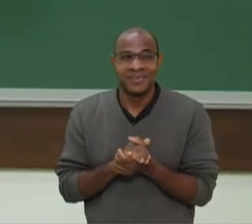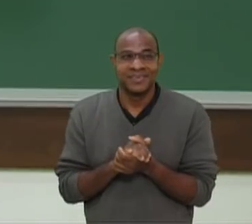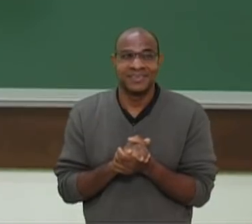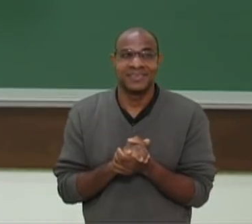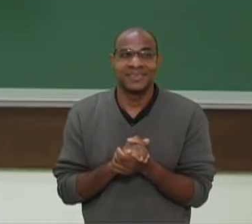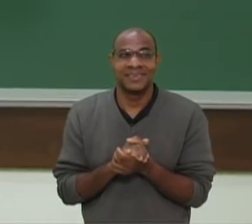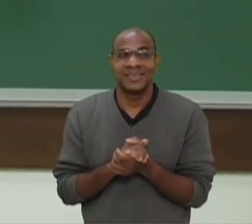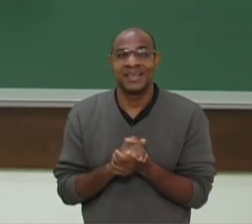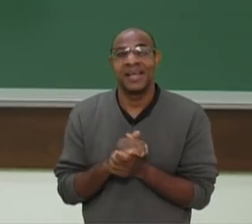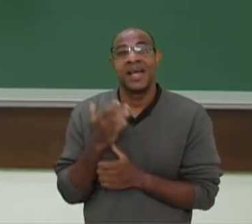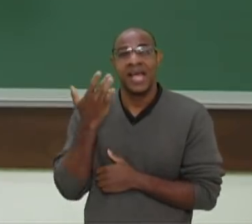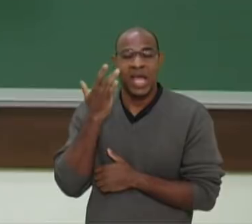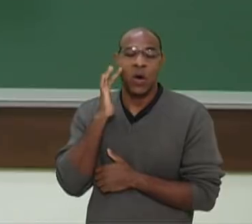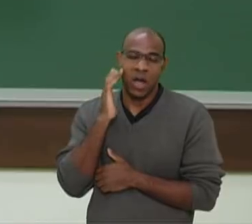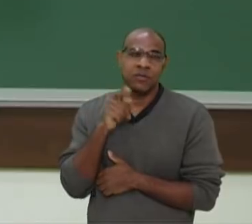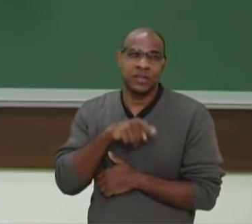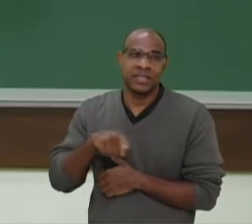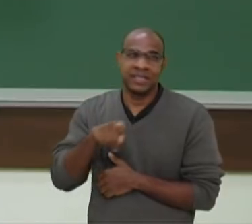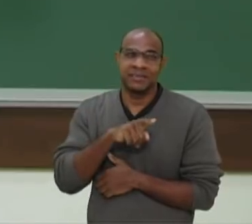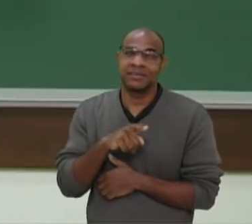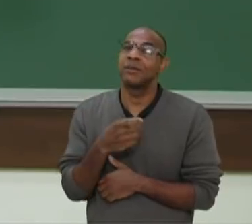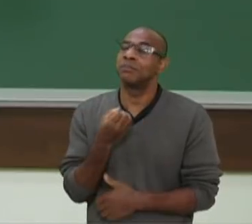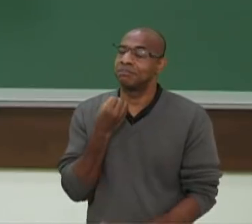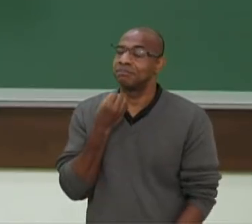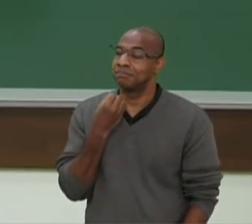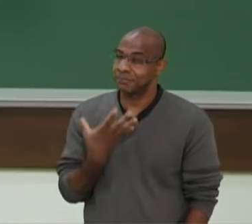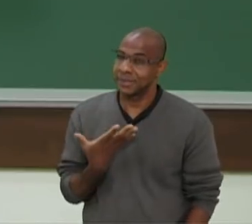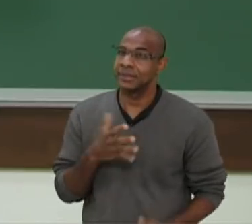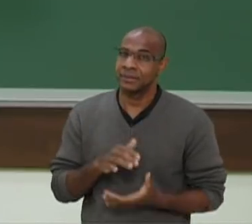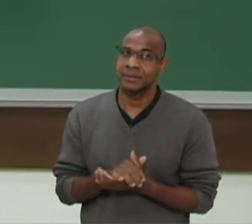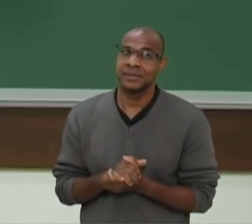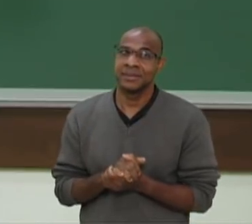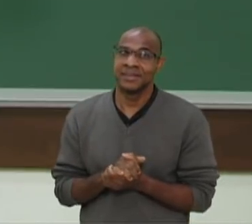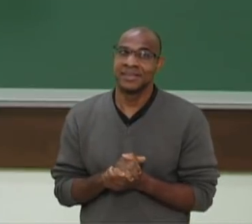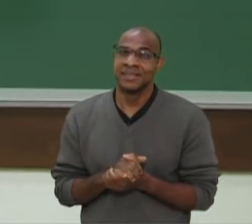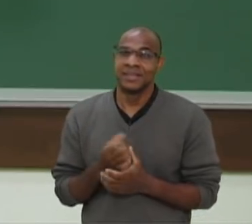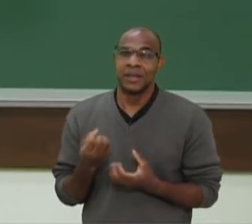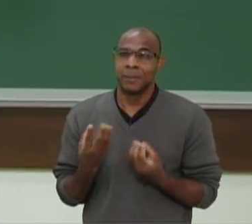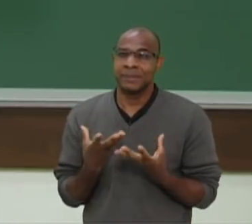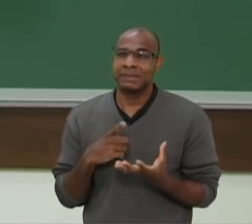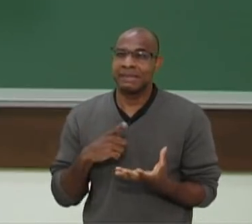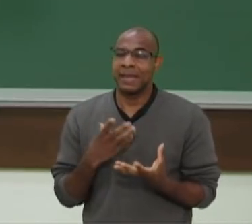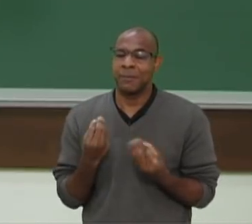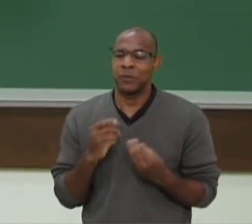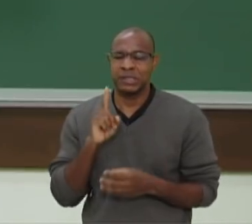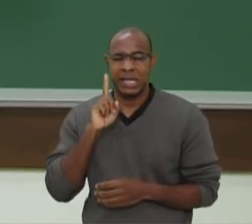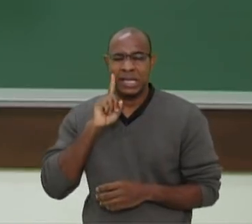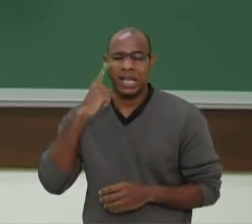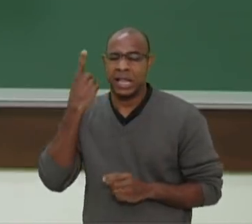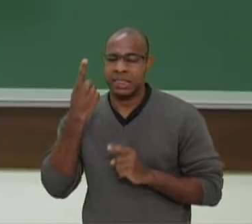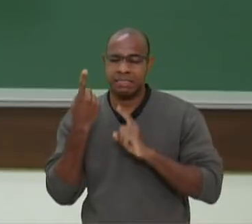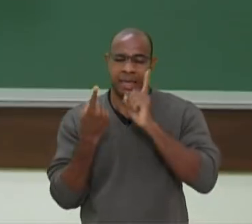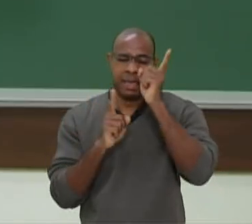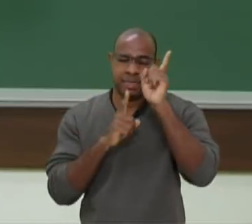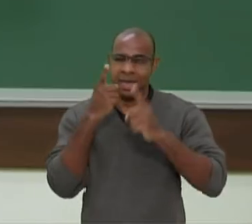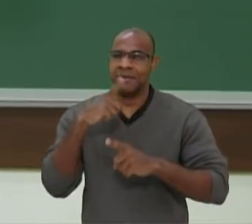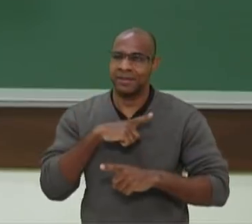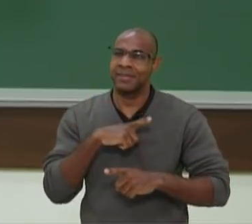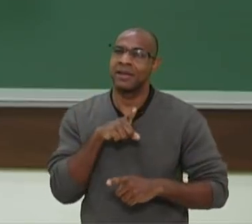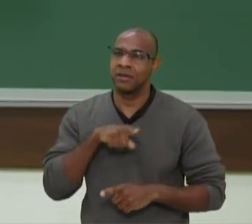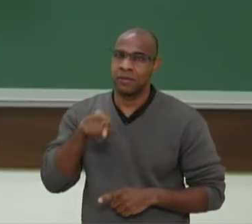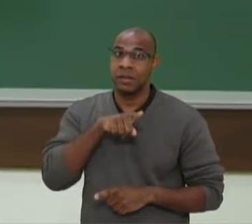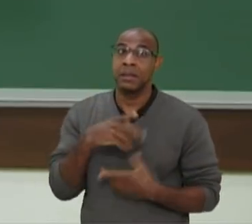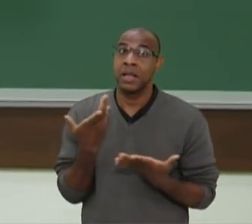Eu acho que vocês estão aí, ó, né? Com muitas ideias, né? Mas eu quero retomar com vocês